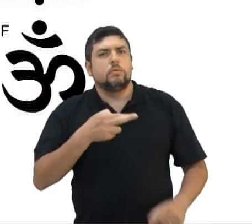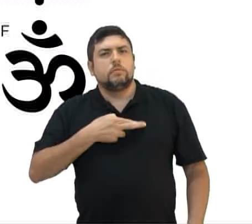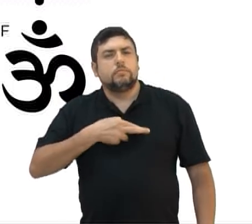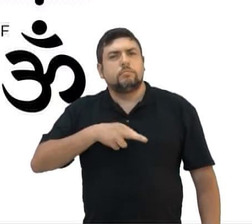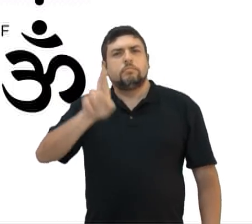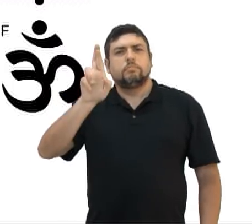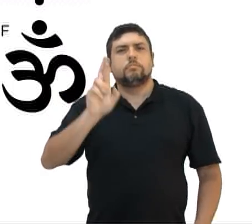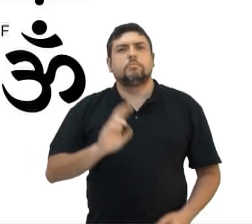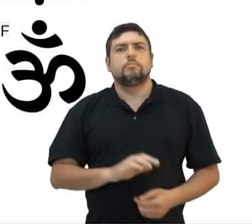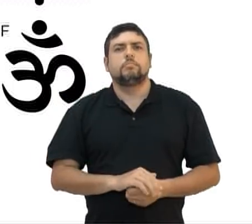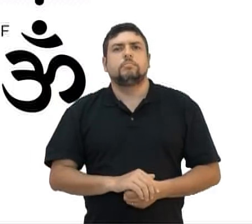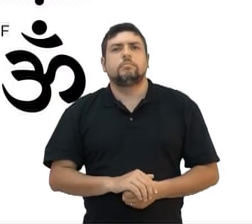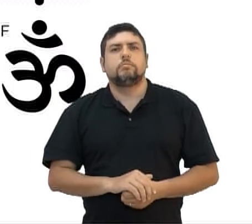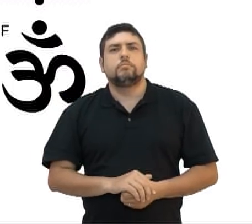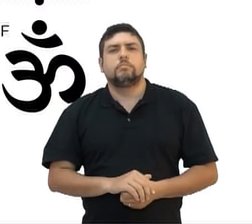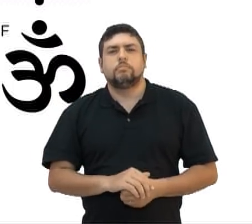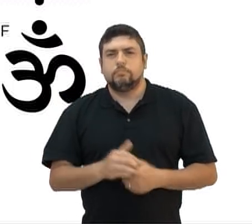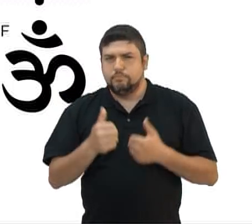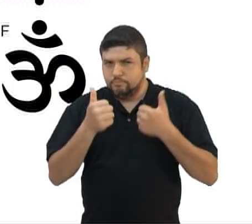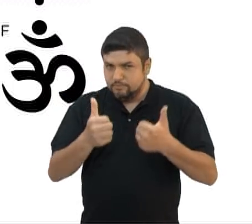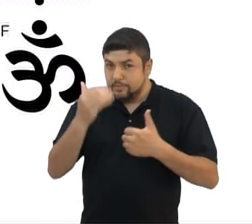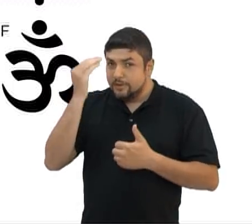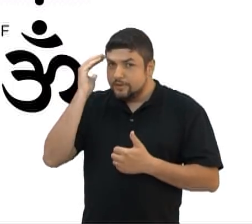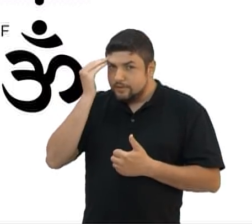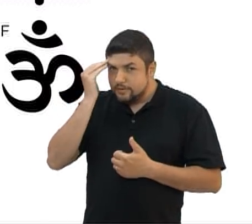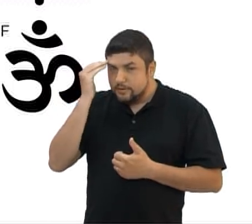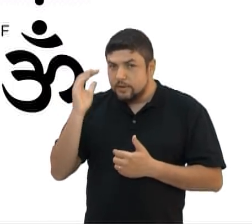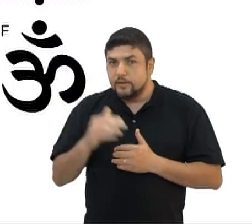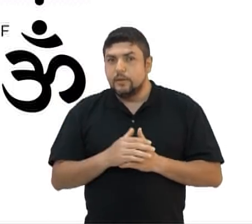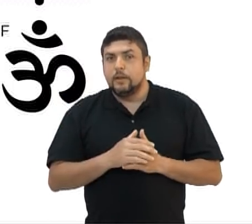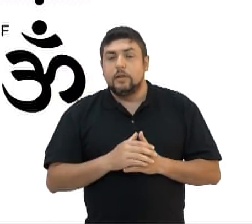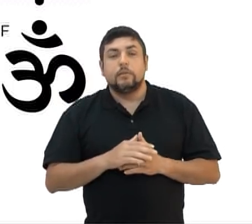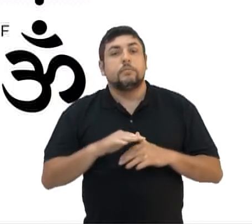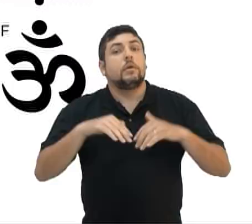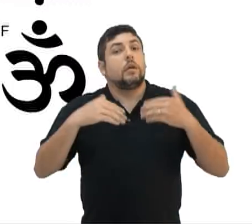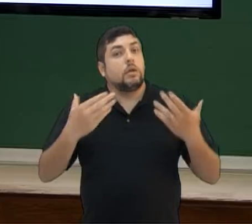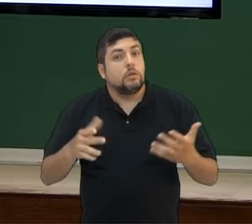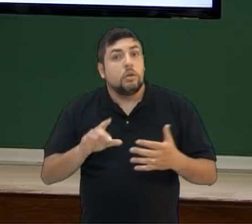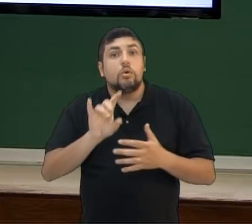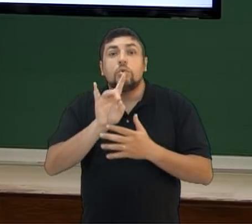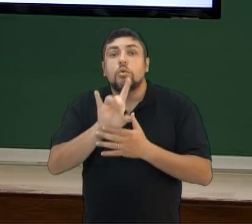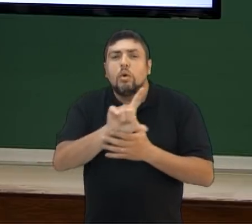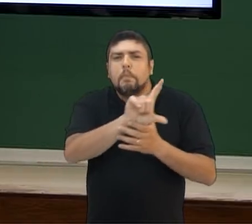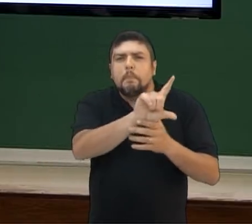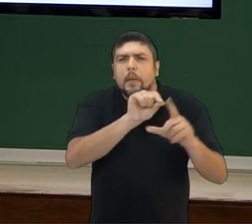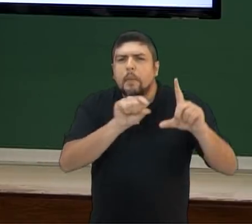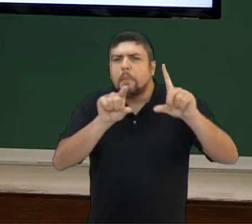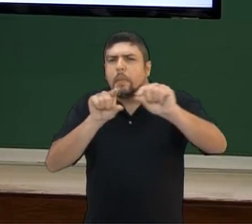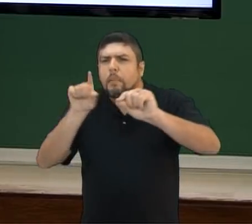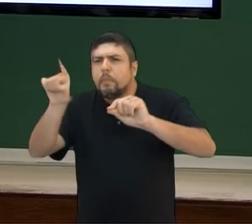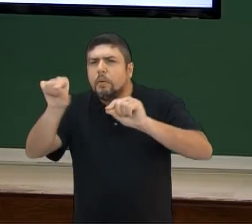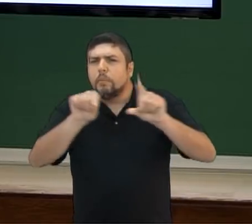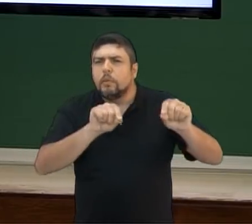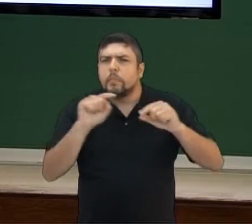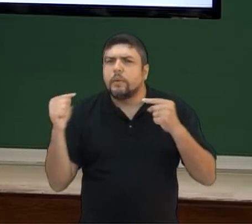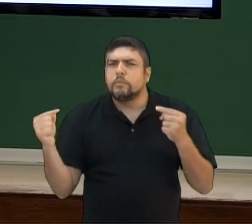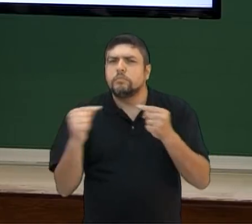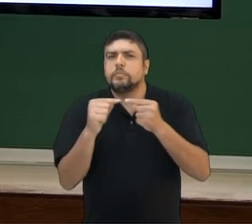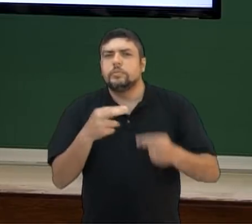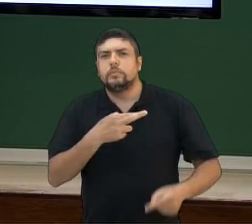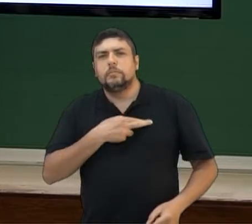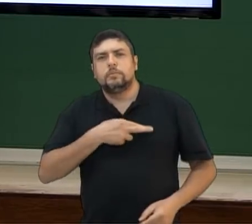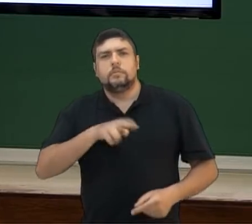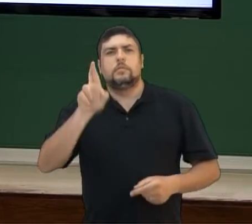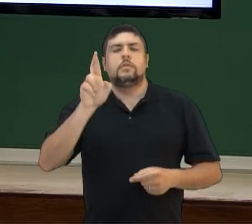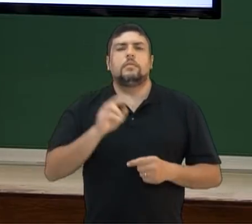símbolo religioso. Entenderam? Então você marca apenas a letra que você considera desses símbolos é um símbolo